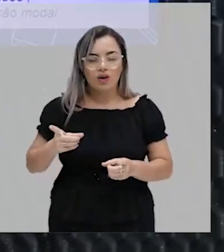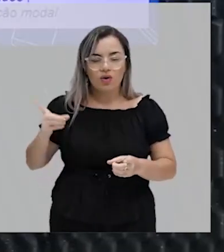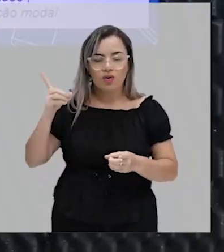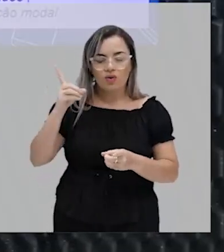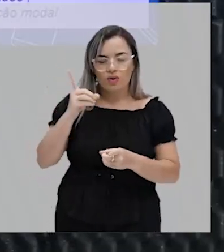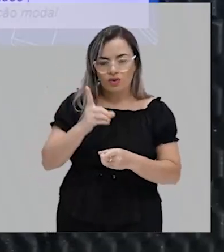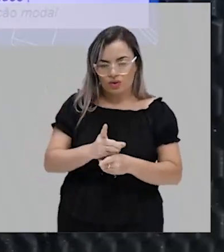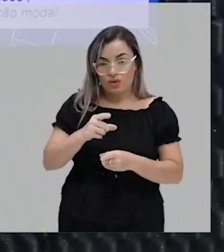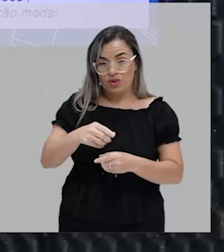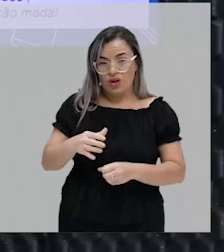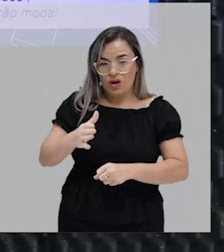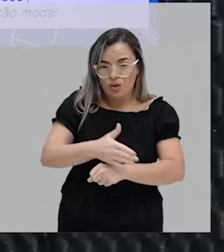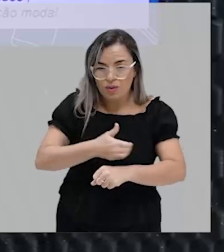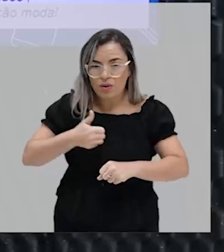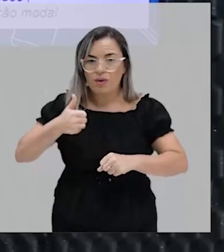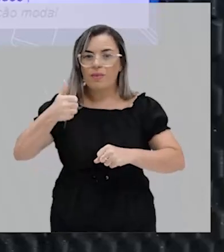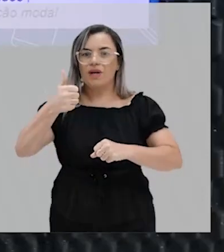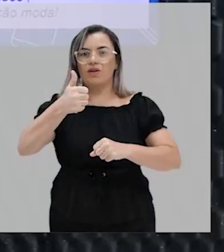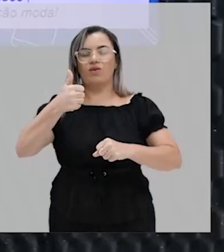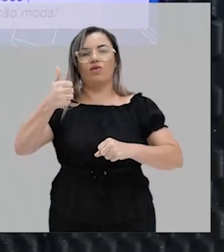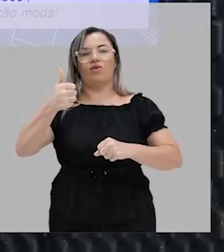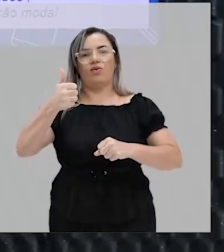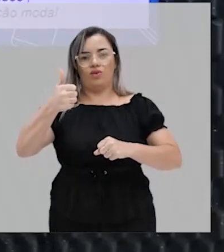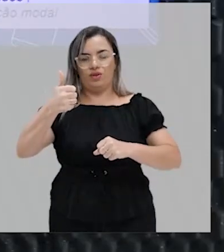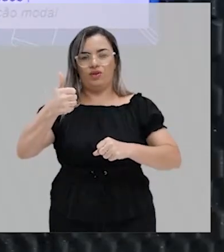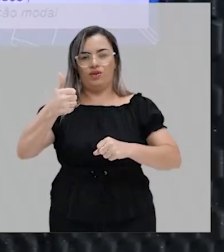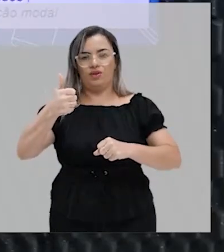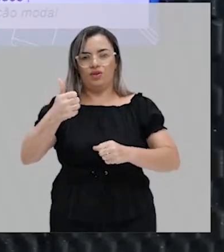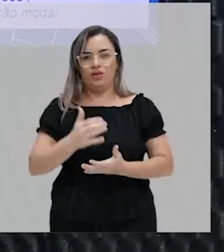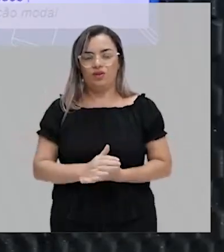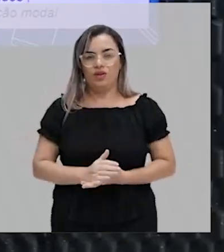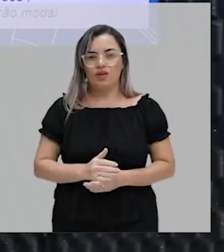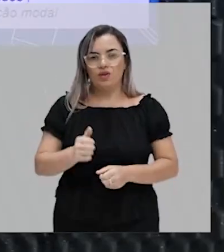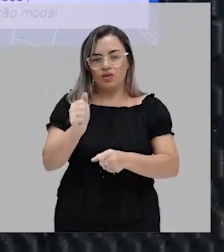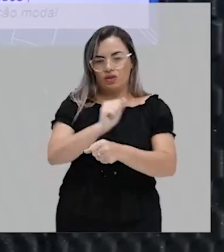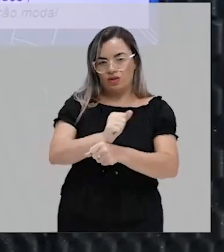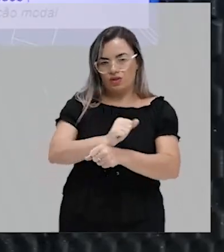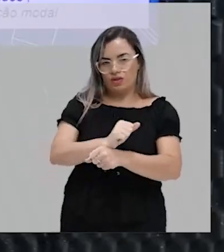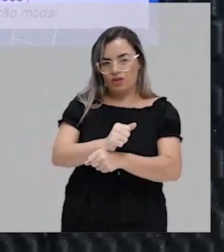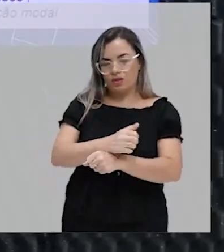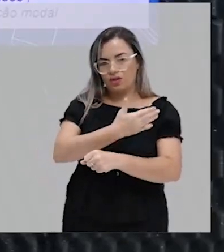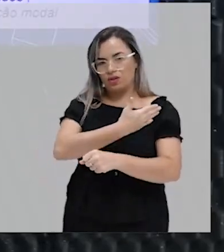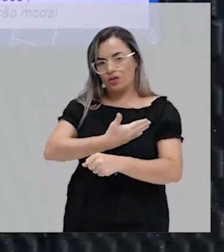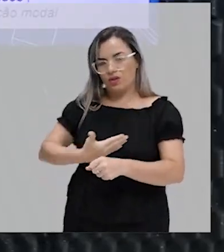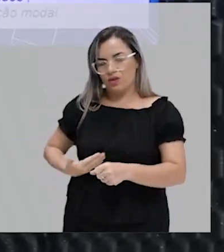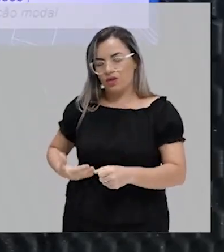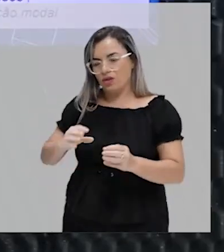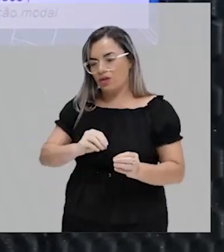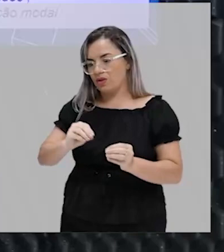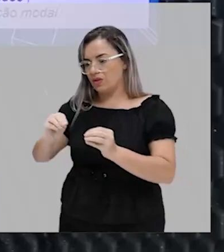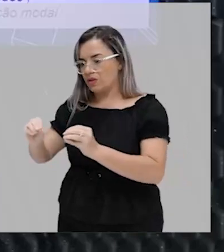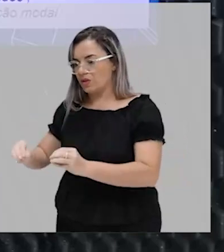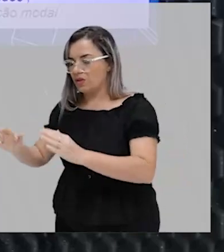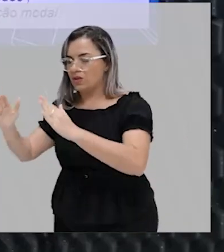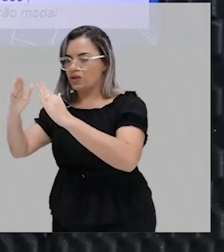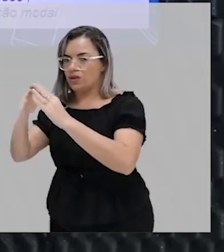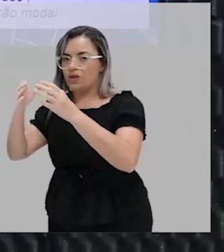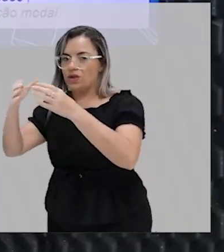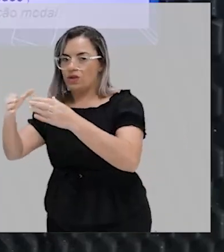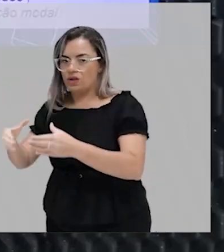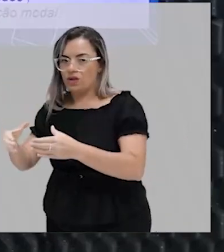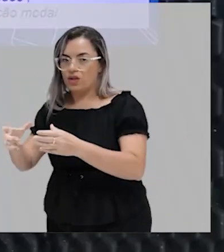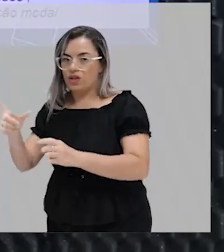melhoria do serviço público de transporte, que faz com que as pessoas deixem o carro em casa, ou seja, tu diminui a quantidade de